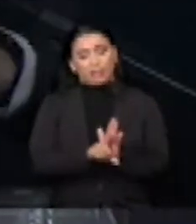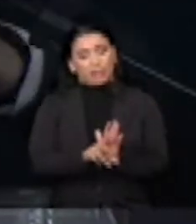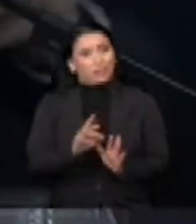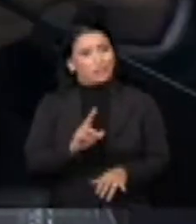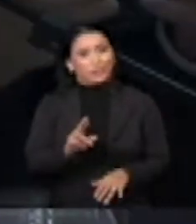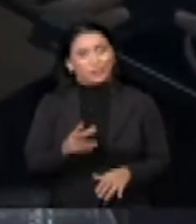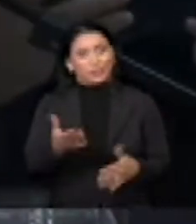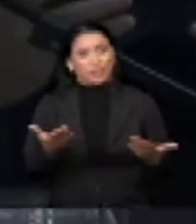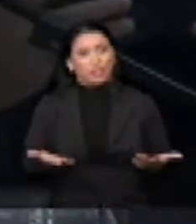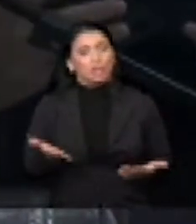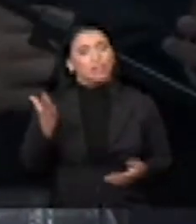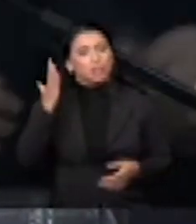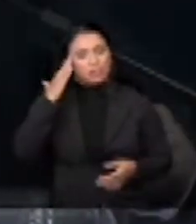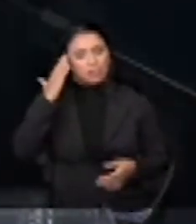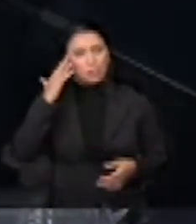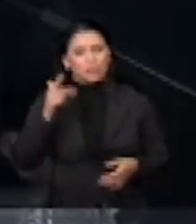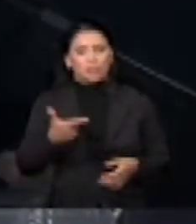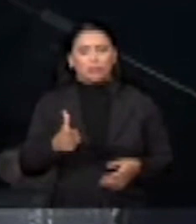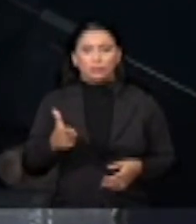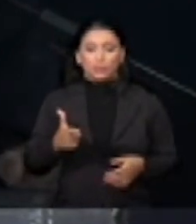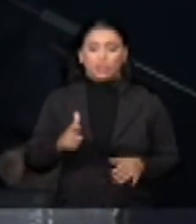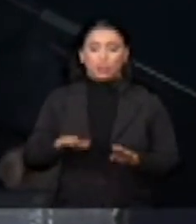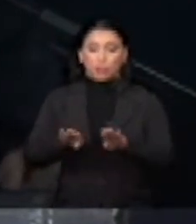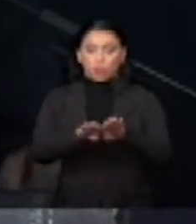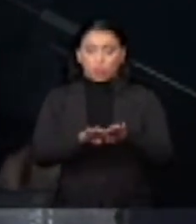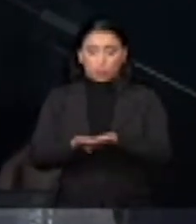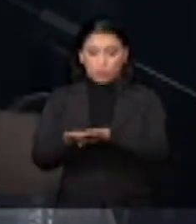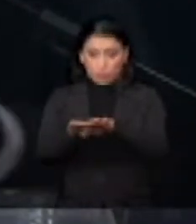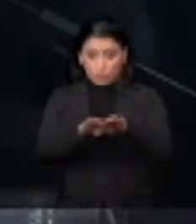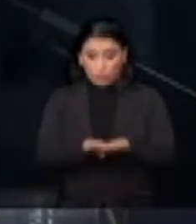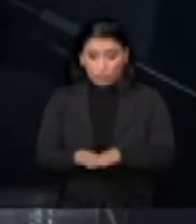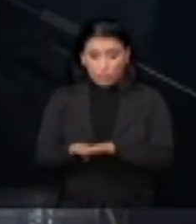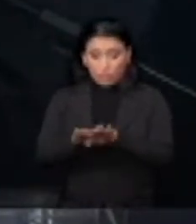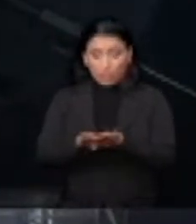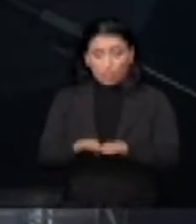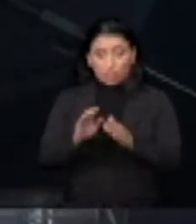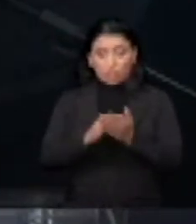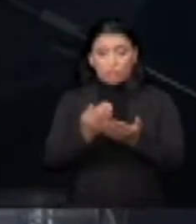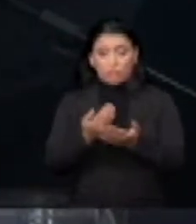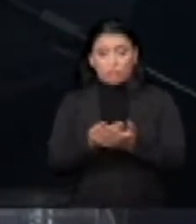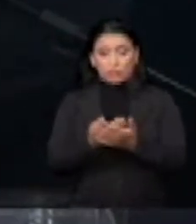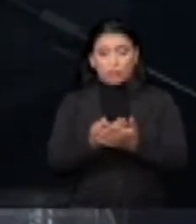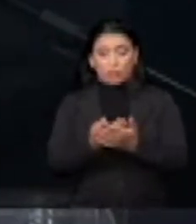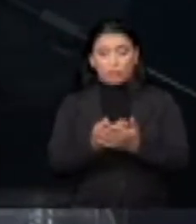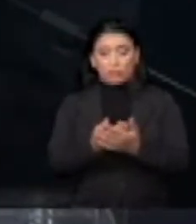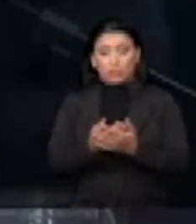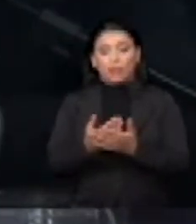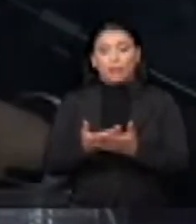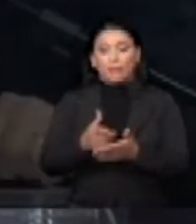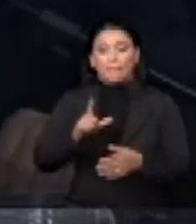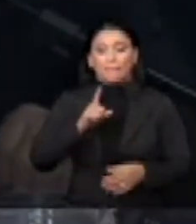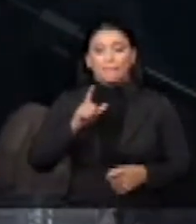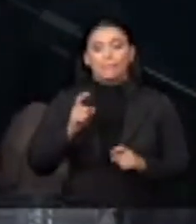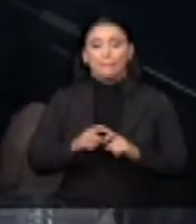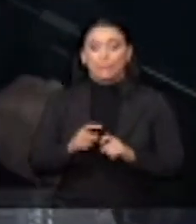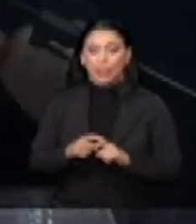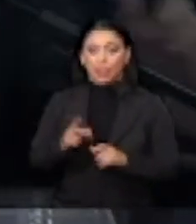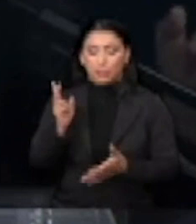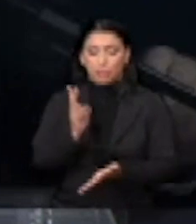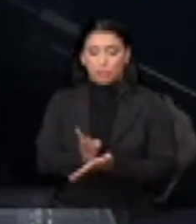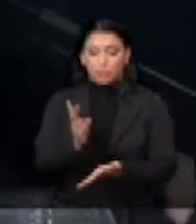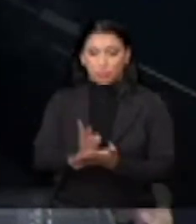uma homogeneidade das escolas médicas Nunca teremos escolas médicas com o mesmo nível de Formação